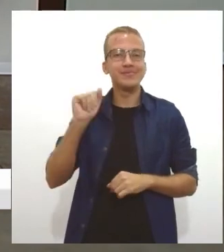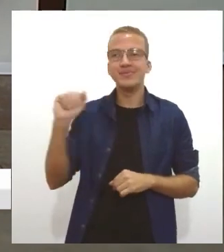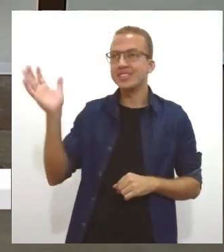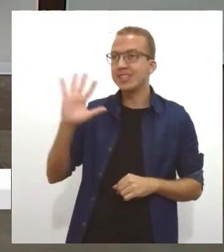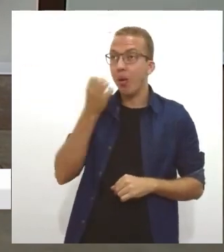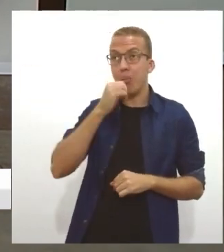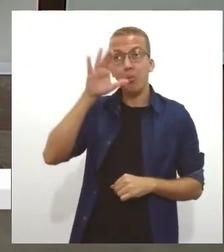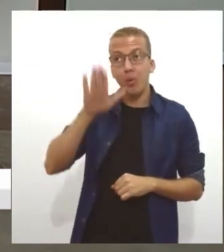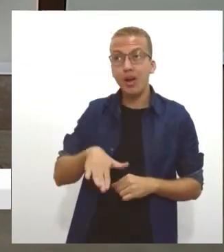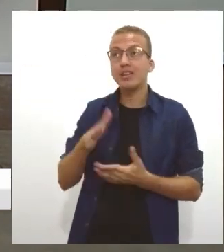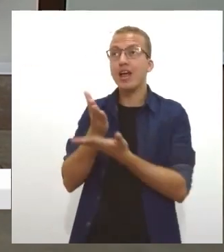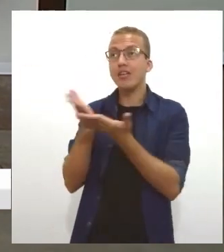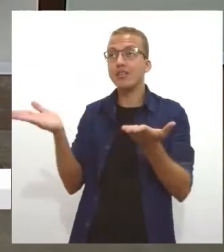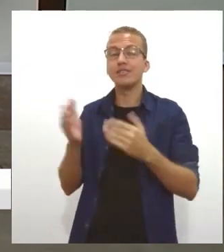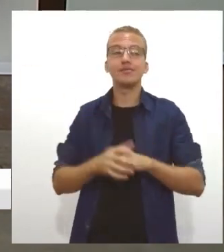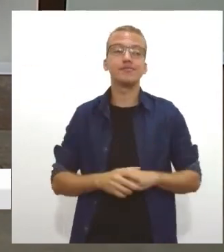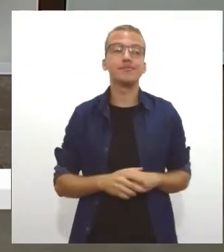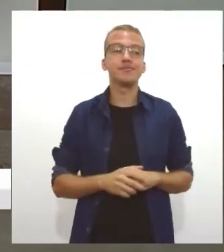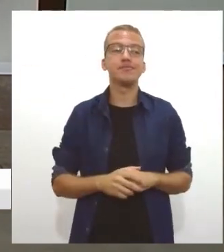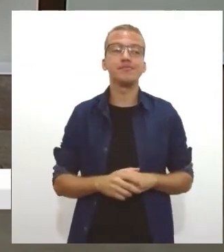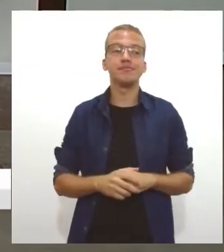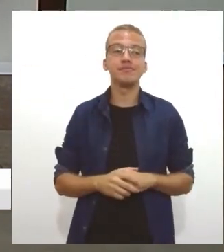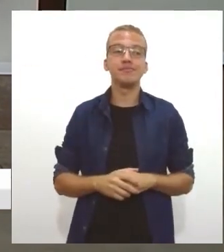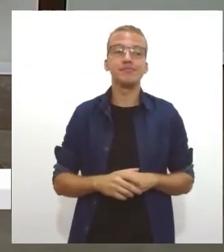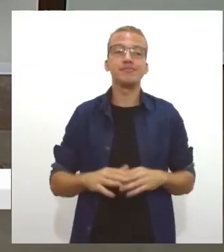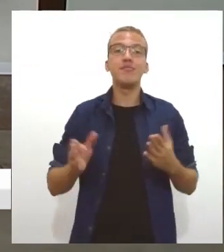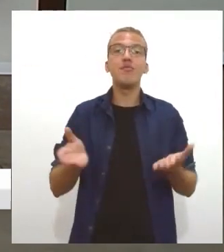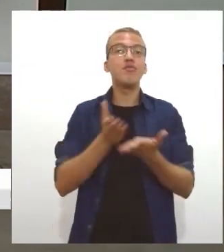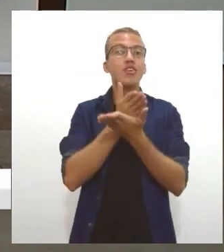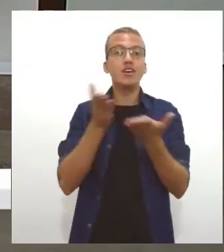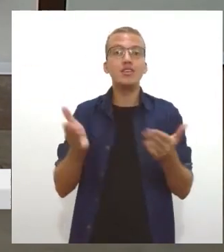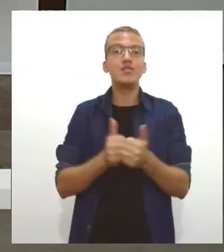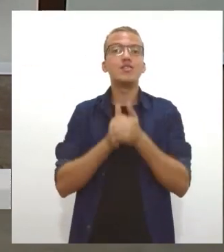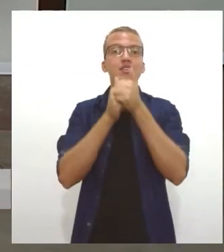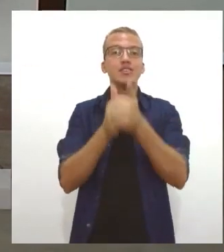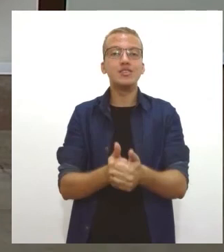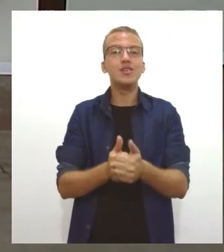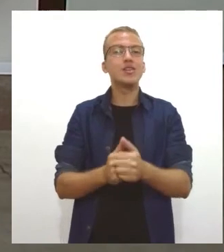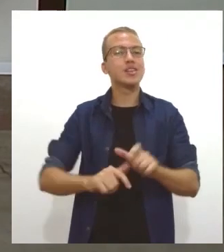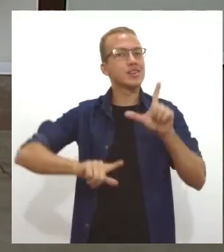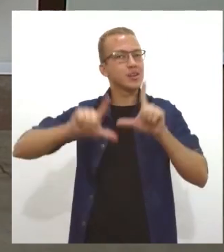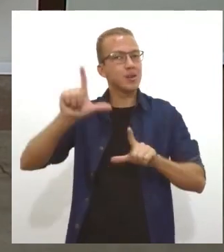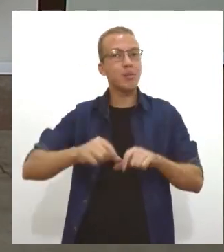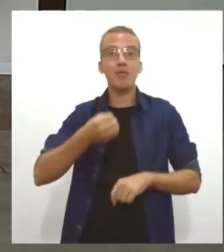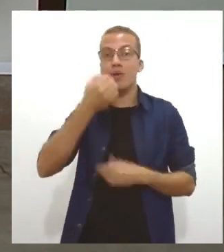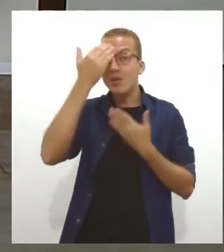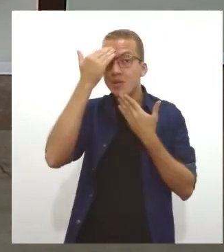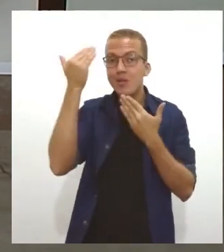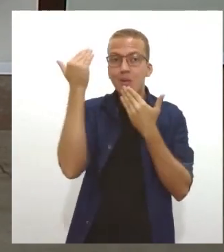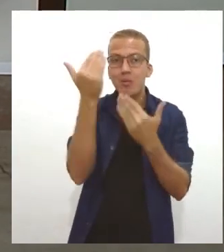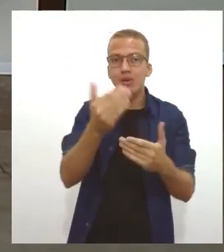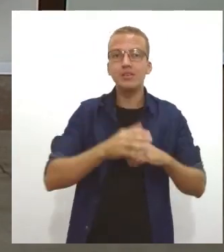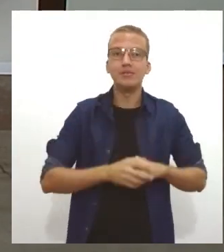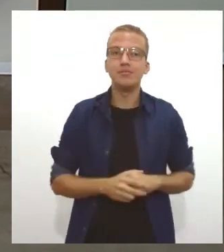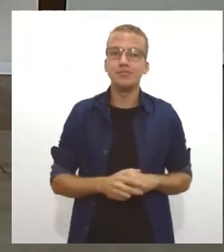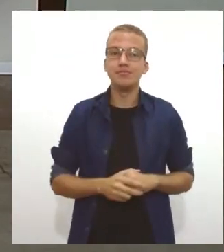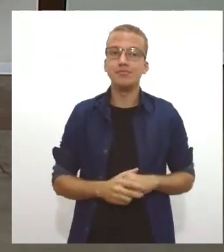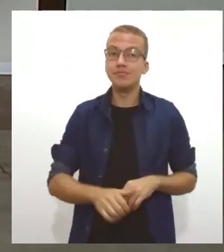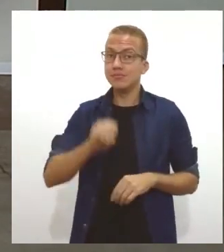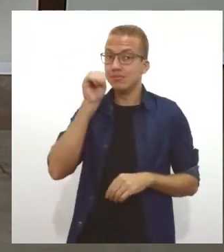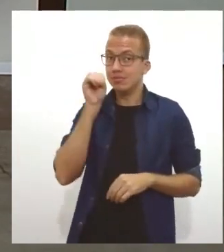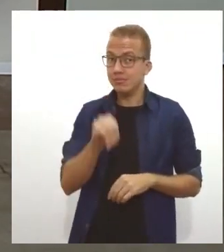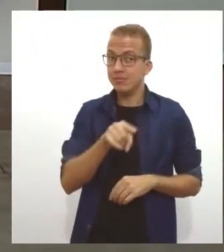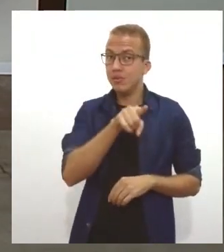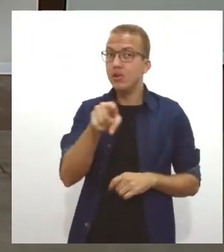para vocês. Valeu, tchau. Vocês que acompanharam o nosso programa, muito obrigada. Caso alguém precise fazer